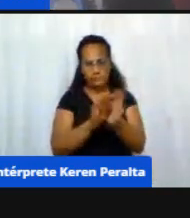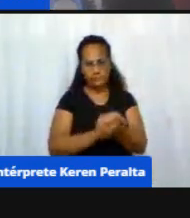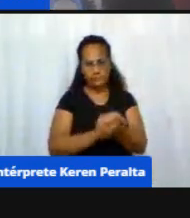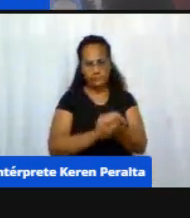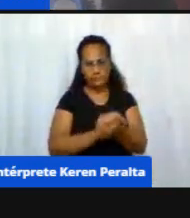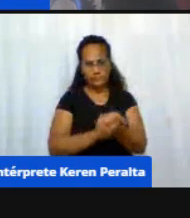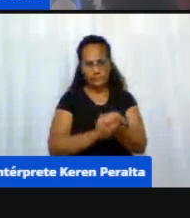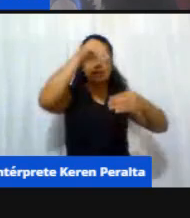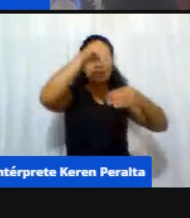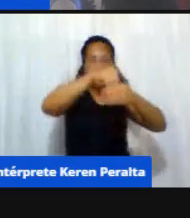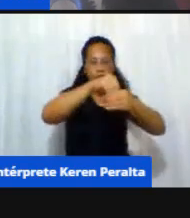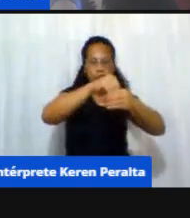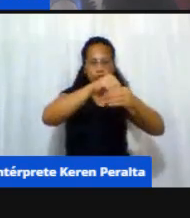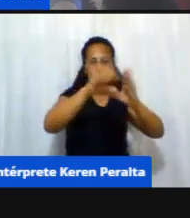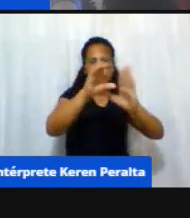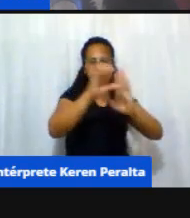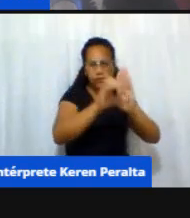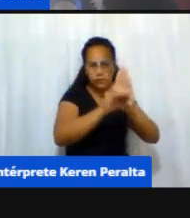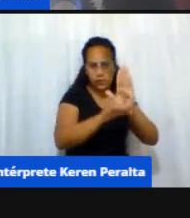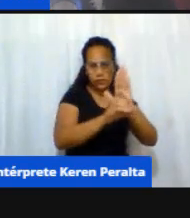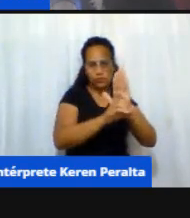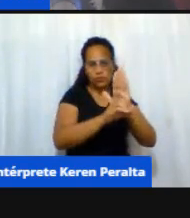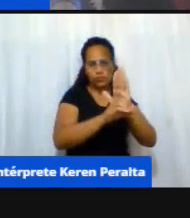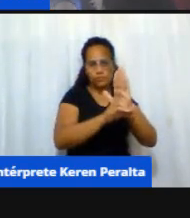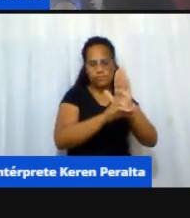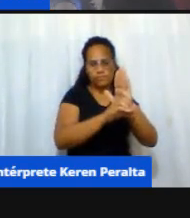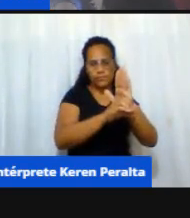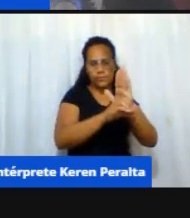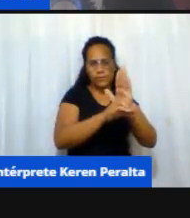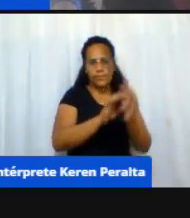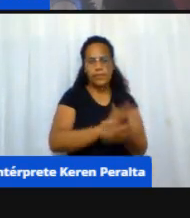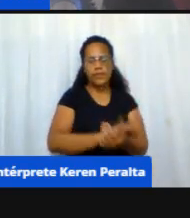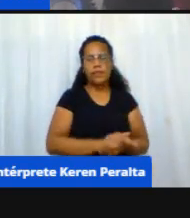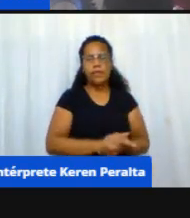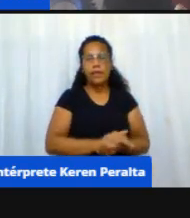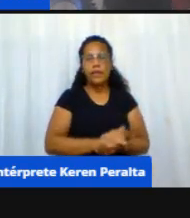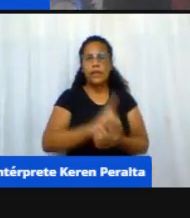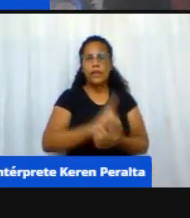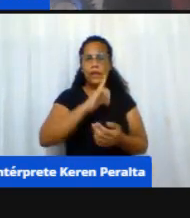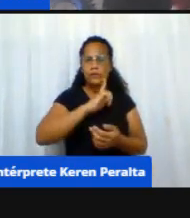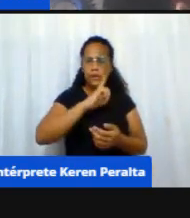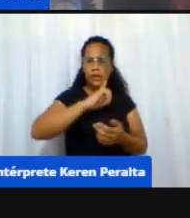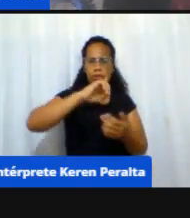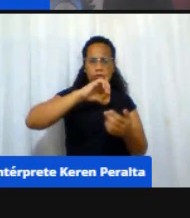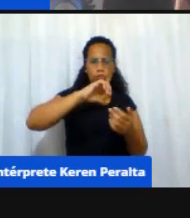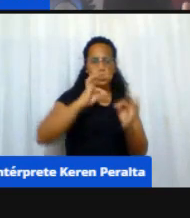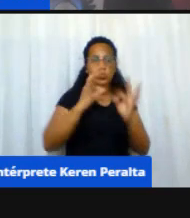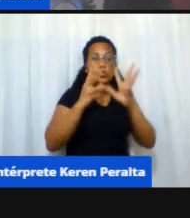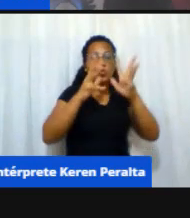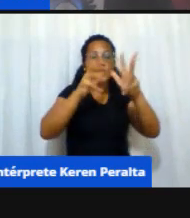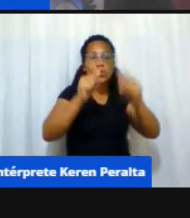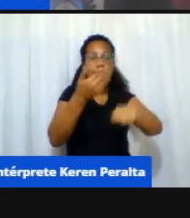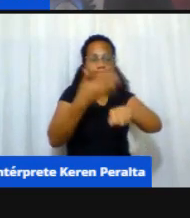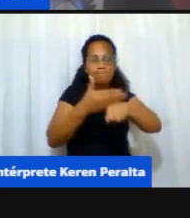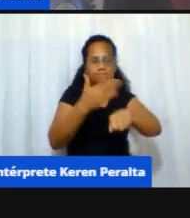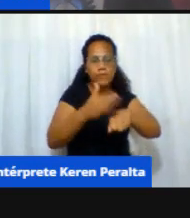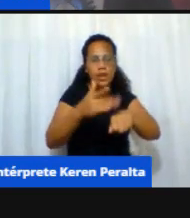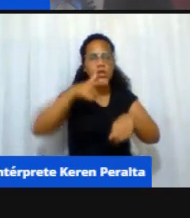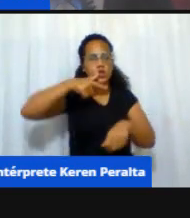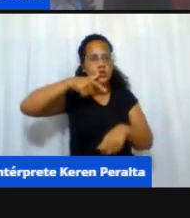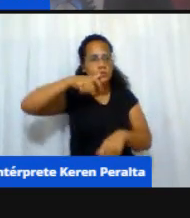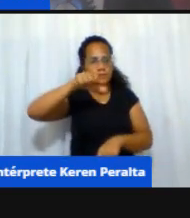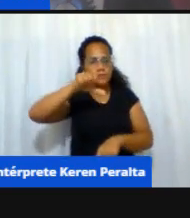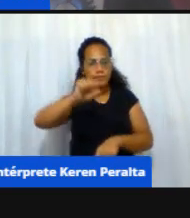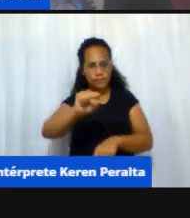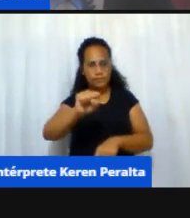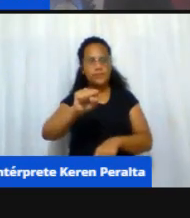último, constam todas as práticas de linguagem, que é uma atualização dos outrora denominados eixos linguísticos,